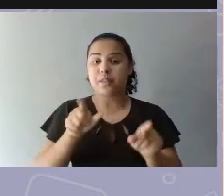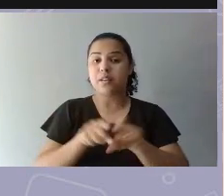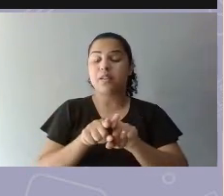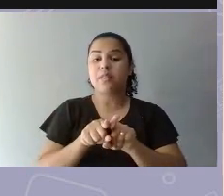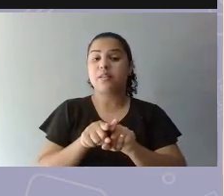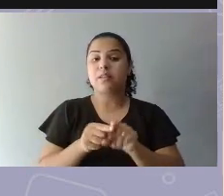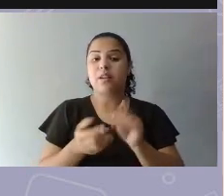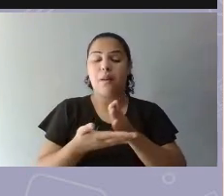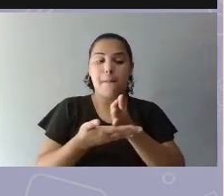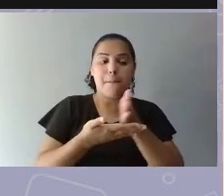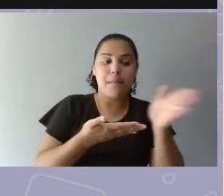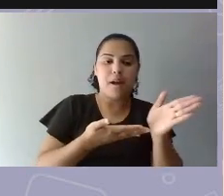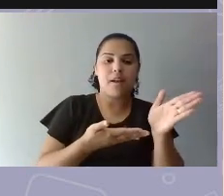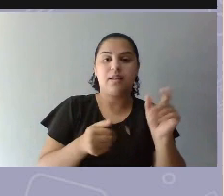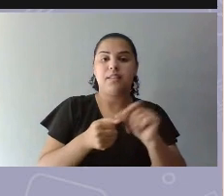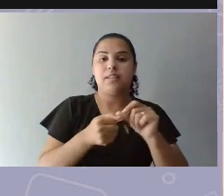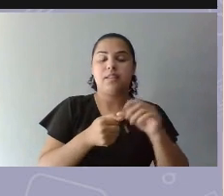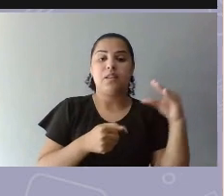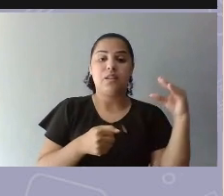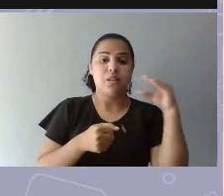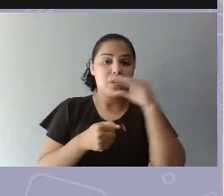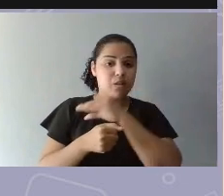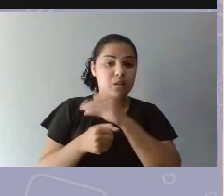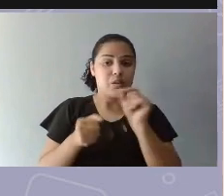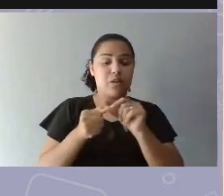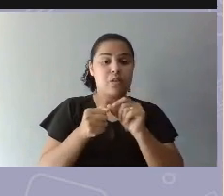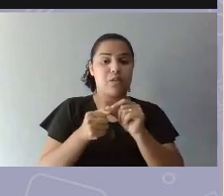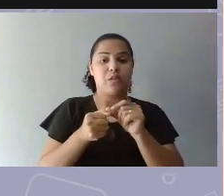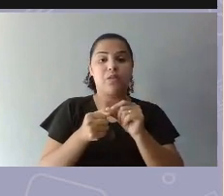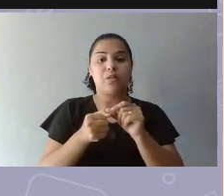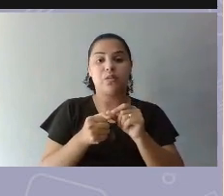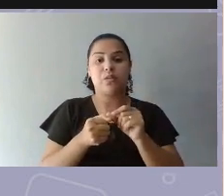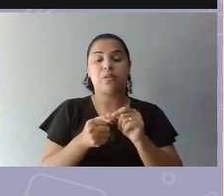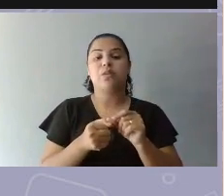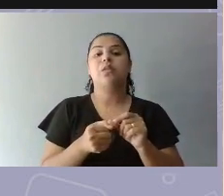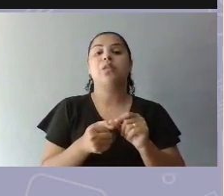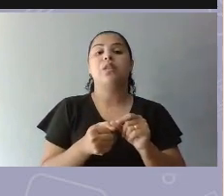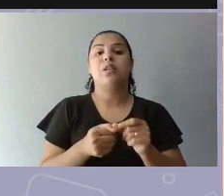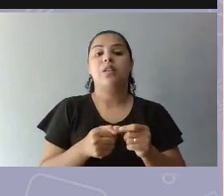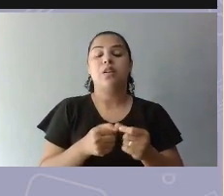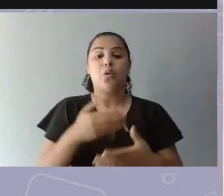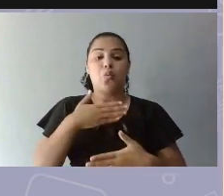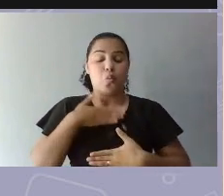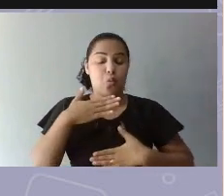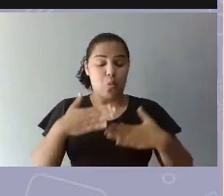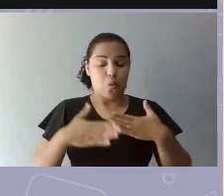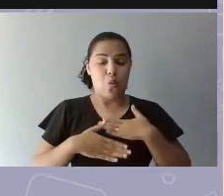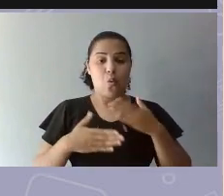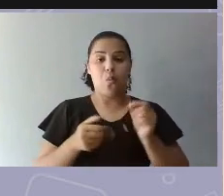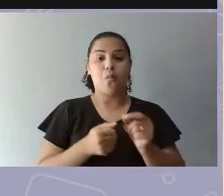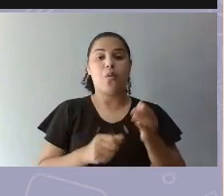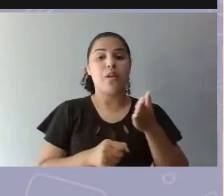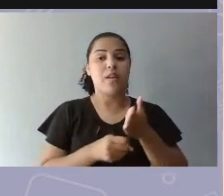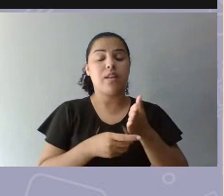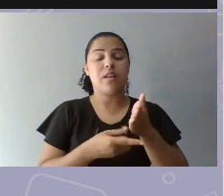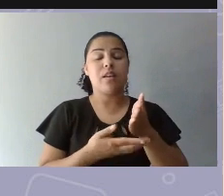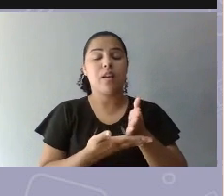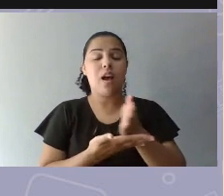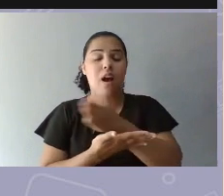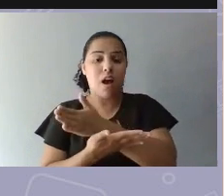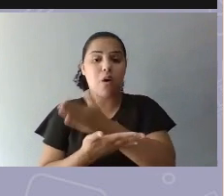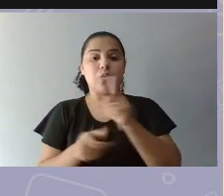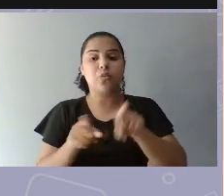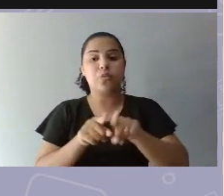na forma de calor para ajudar na manutenção da temperatura corporal e uma parte vai ser armazenada na forma de ATP